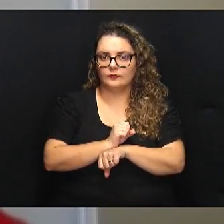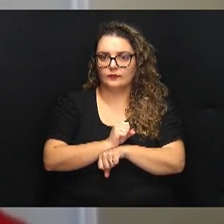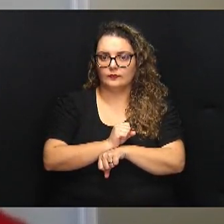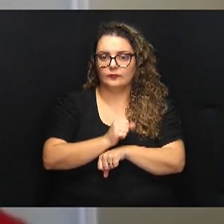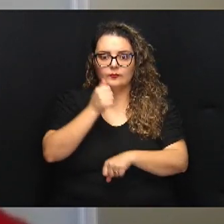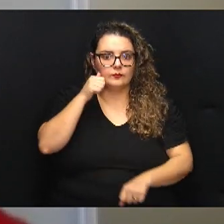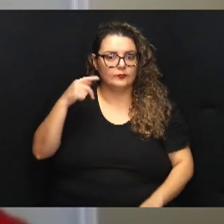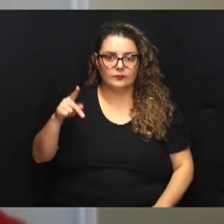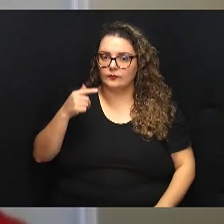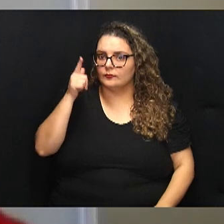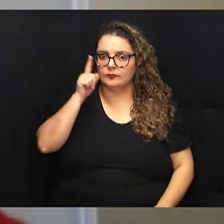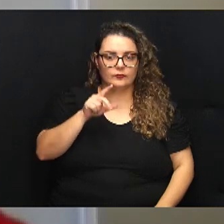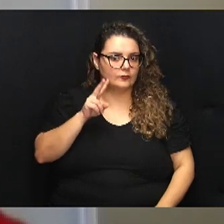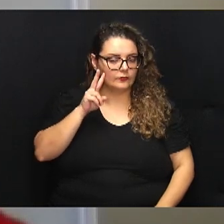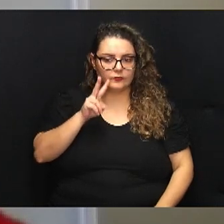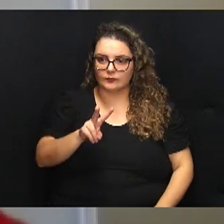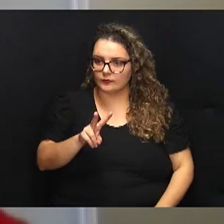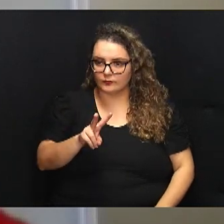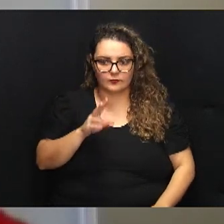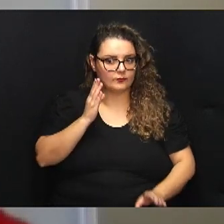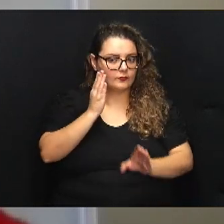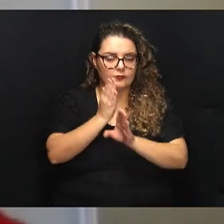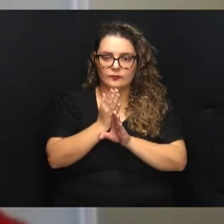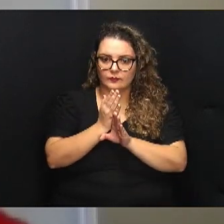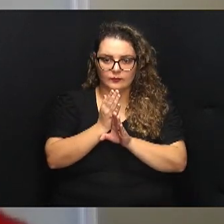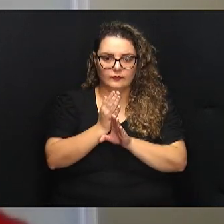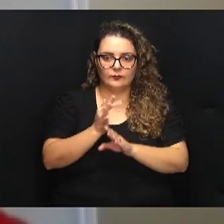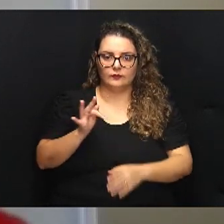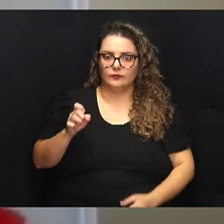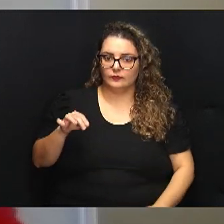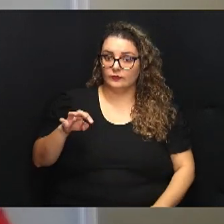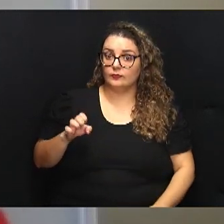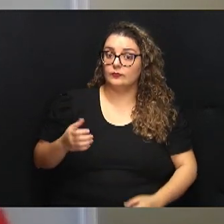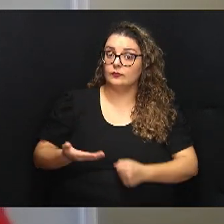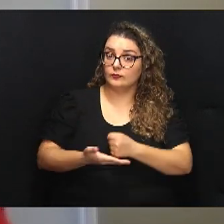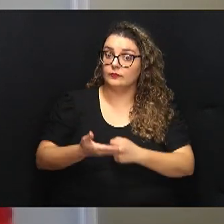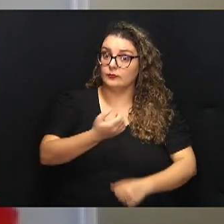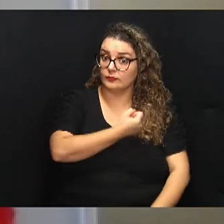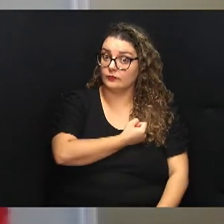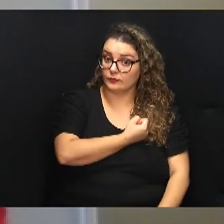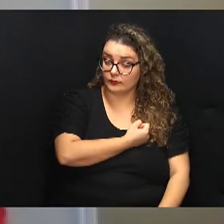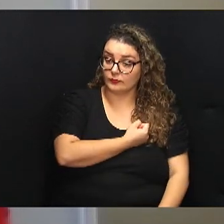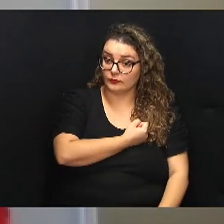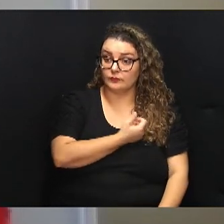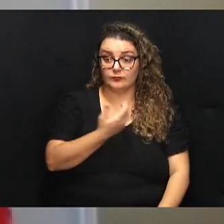conseguiu achar, tá. não encontrou a fonte desse número. Então, assim,